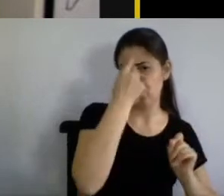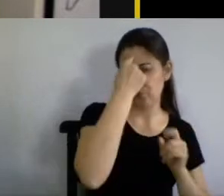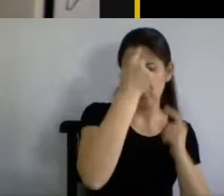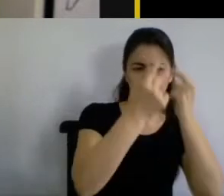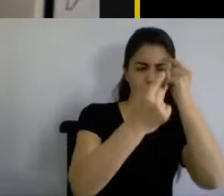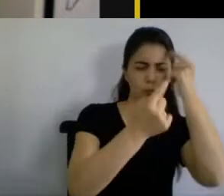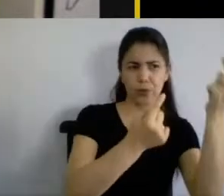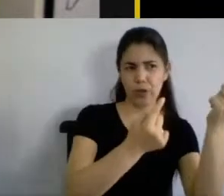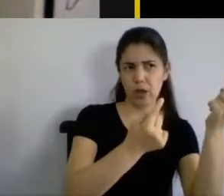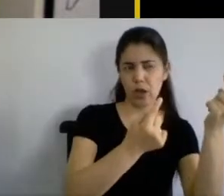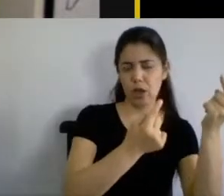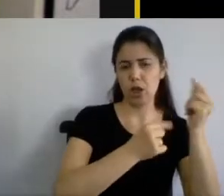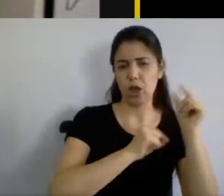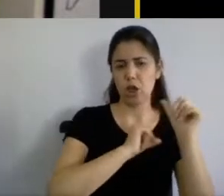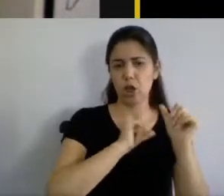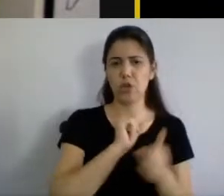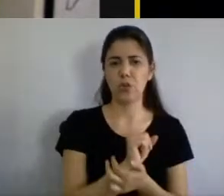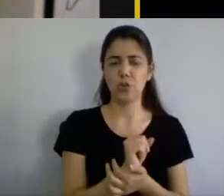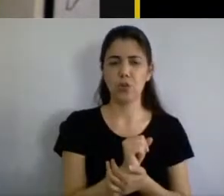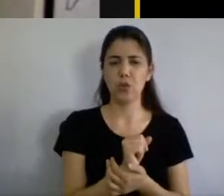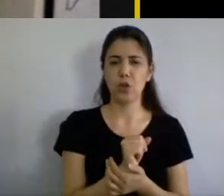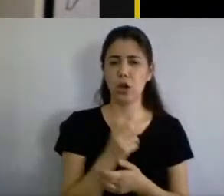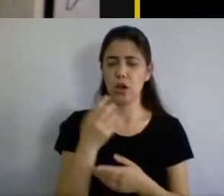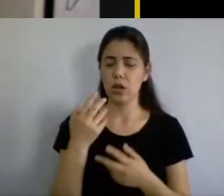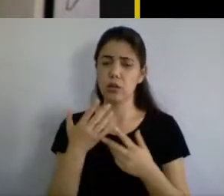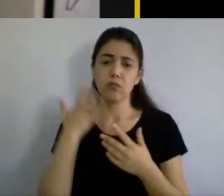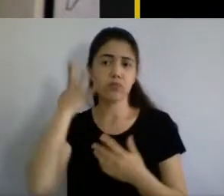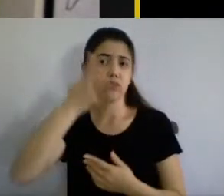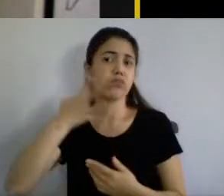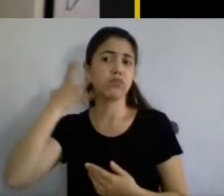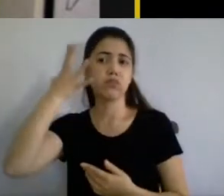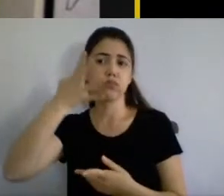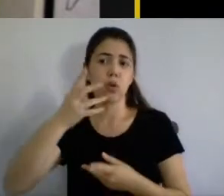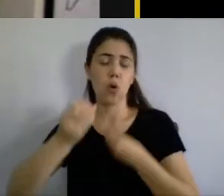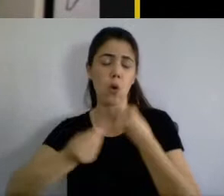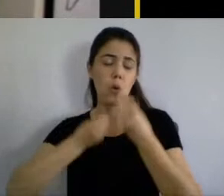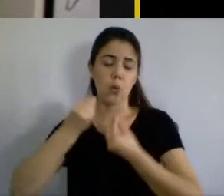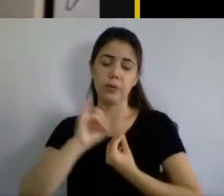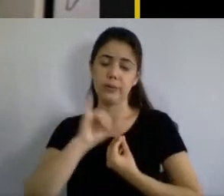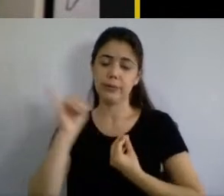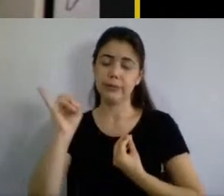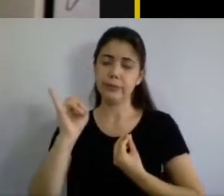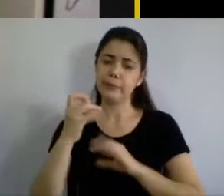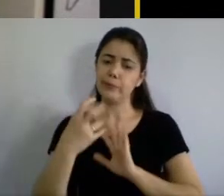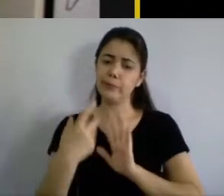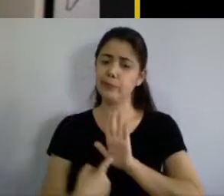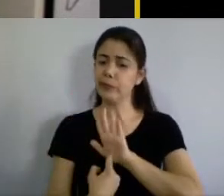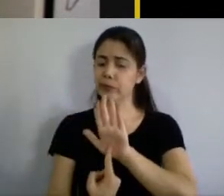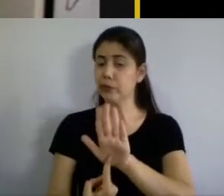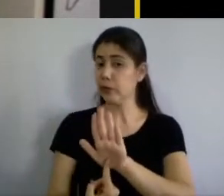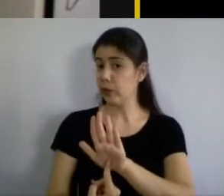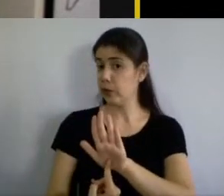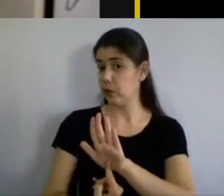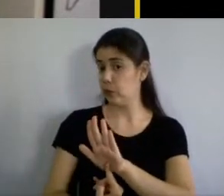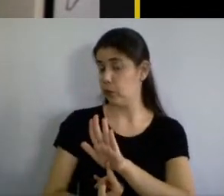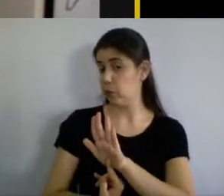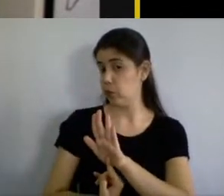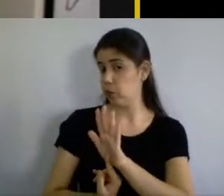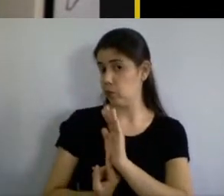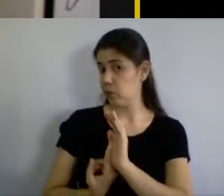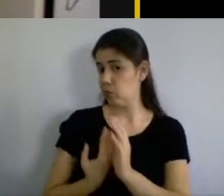discursos. Eles são falados como se eles fossem a expressão de uma natureza, quando evidentemente eles são